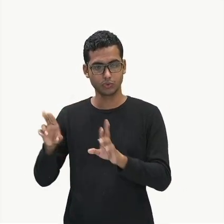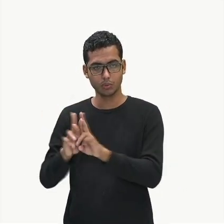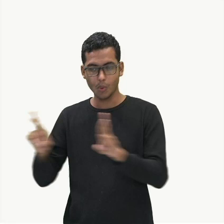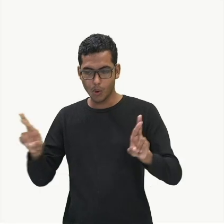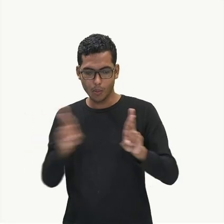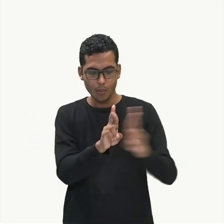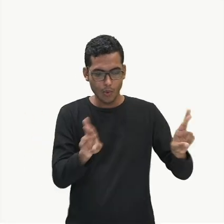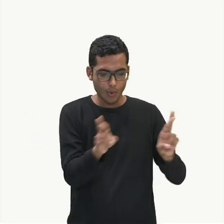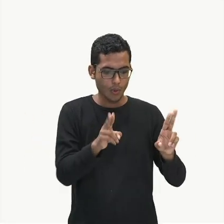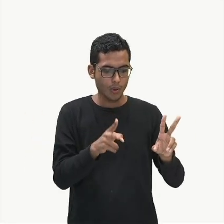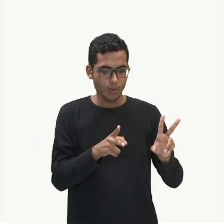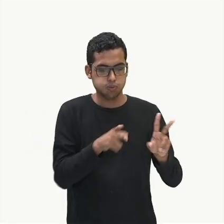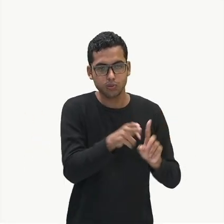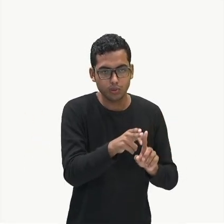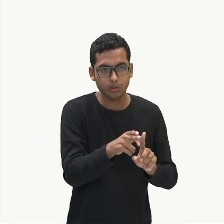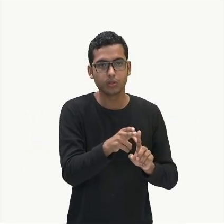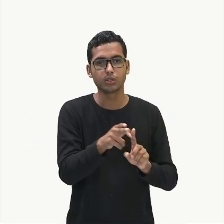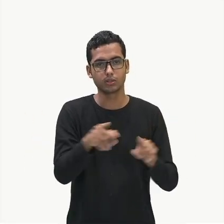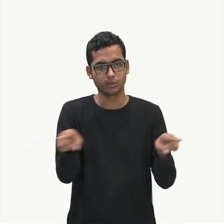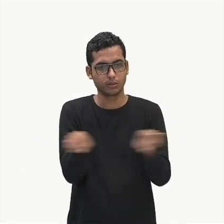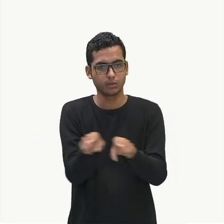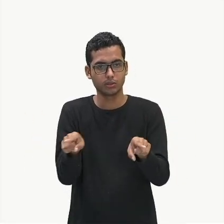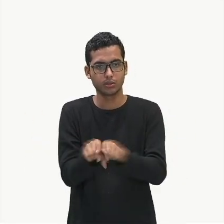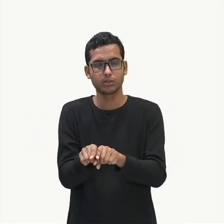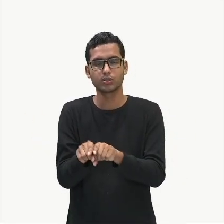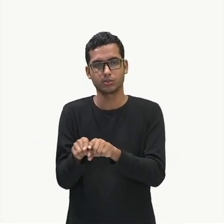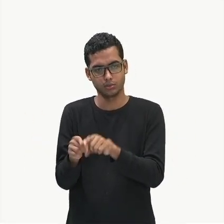reagentes e vai formar